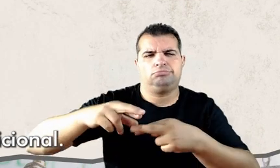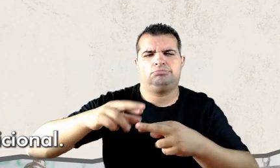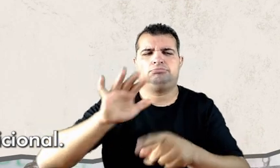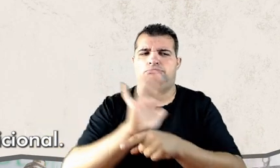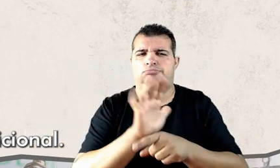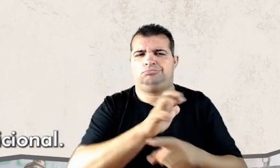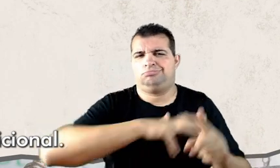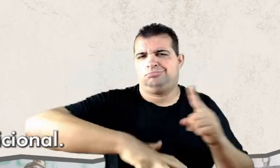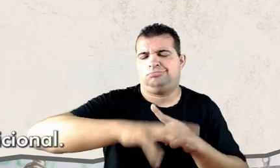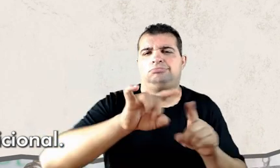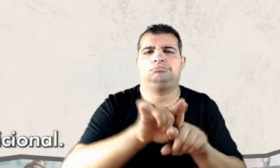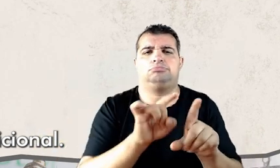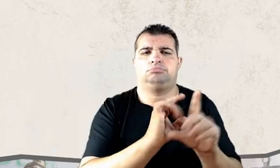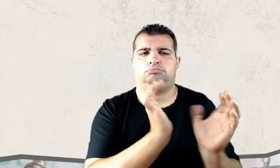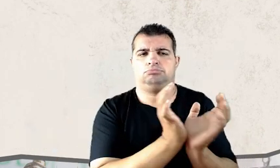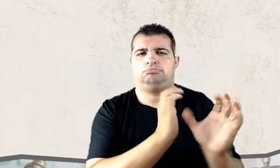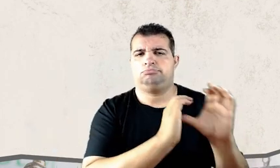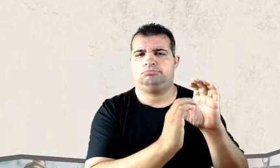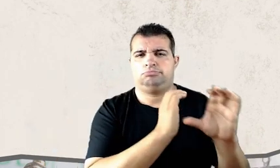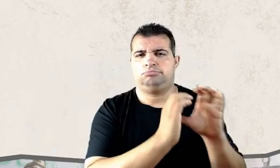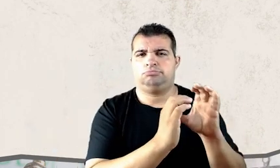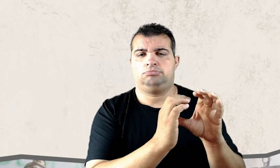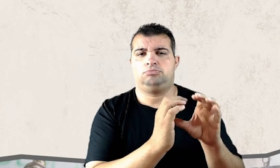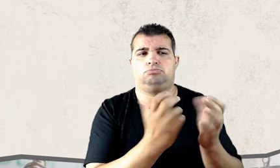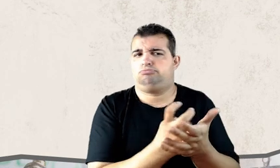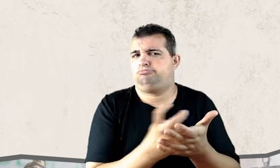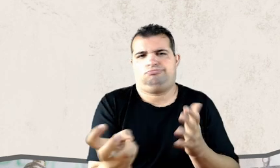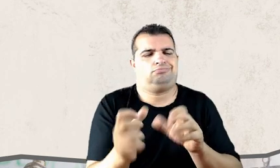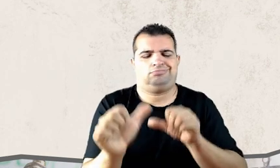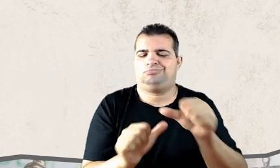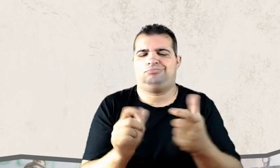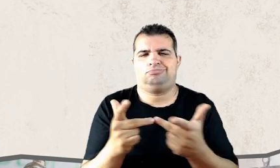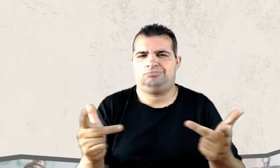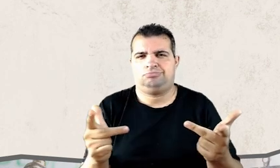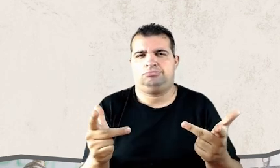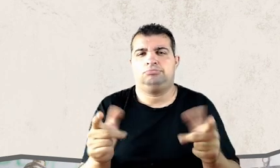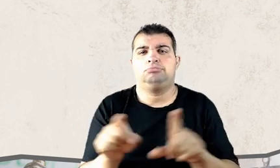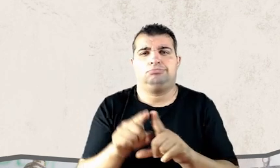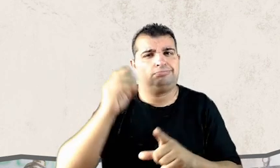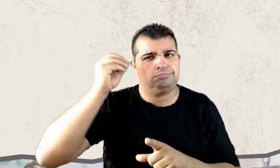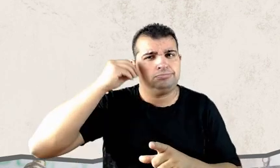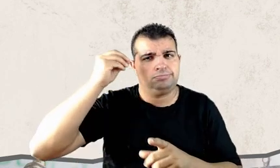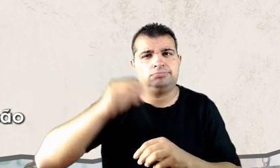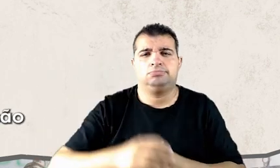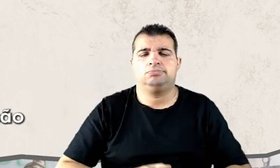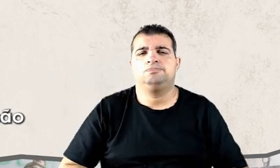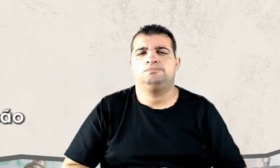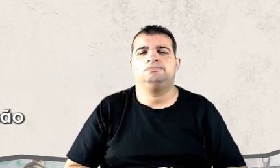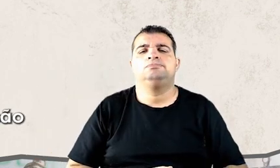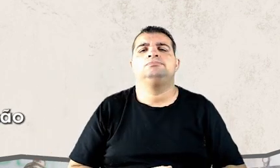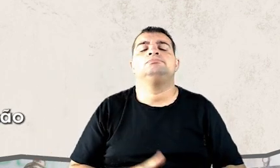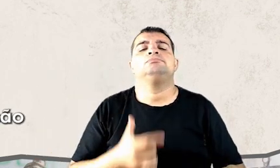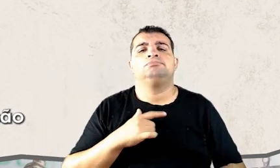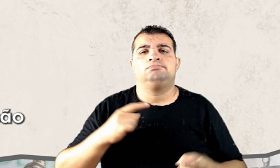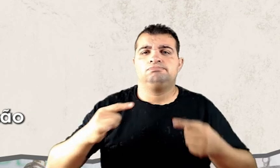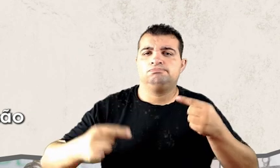sociedade civil e da mídia tradicional. E o golpe muda tudo, inclusive para a psicologia. Aí a gente vai